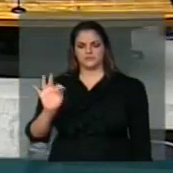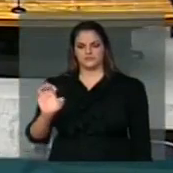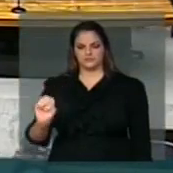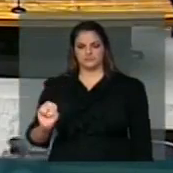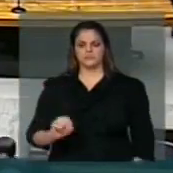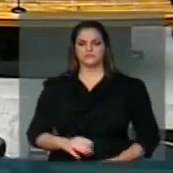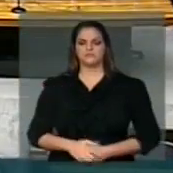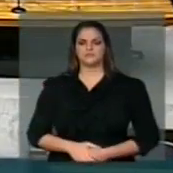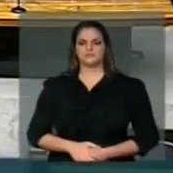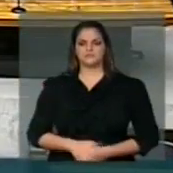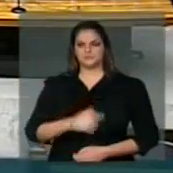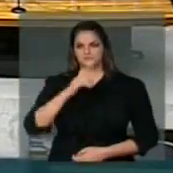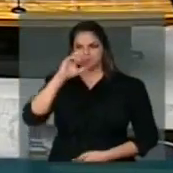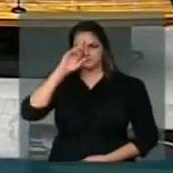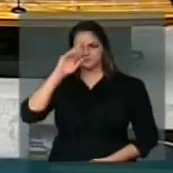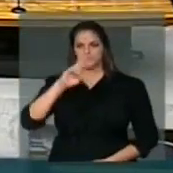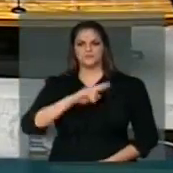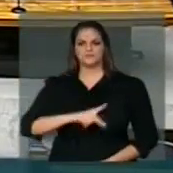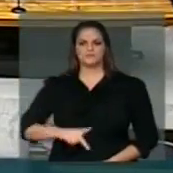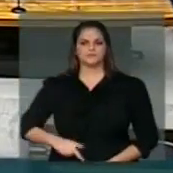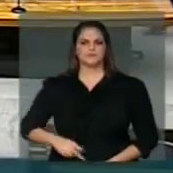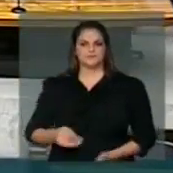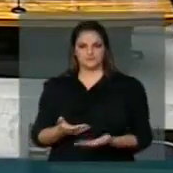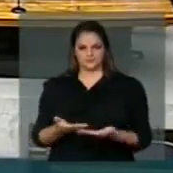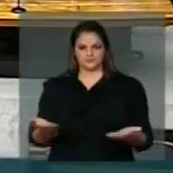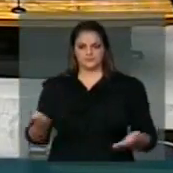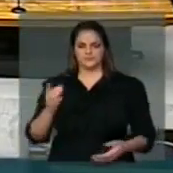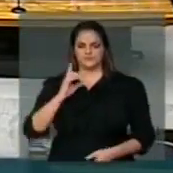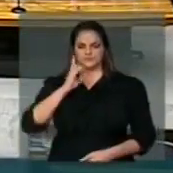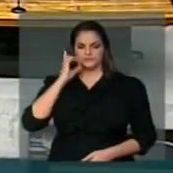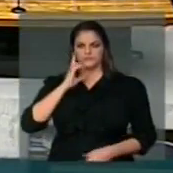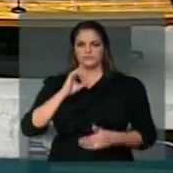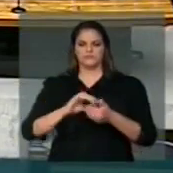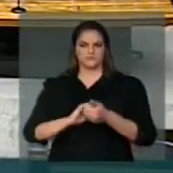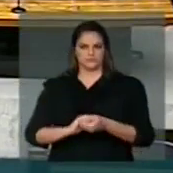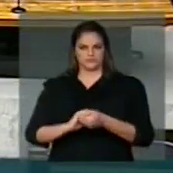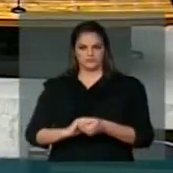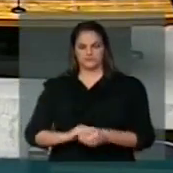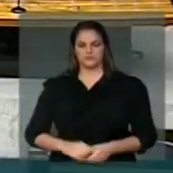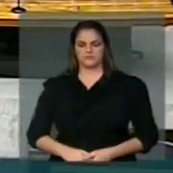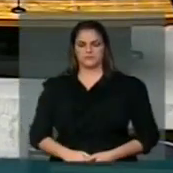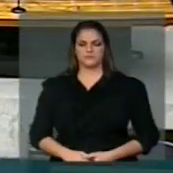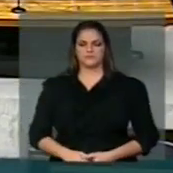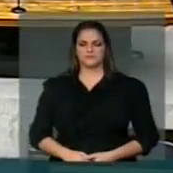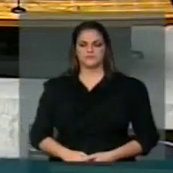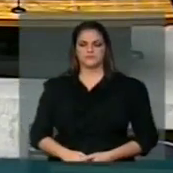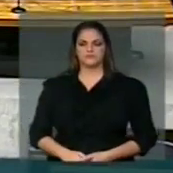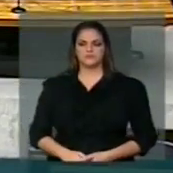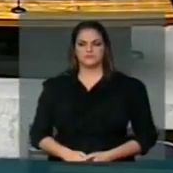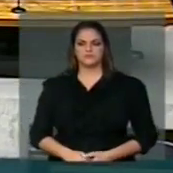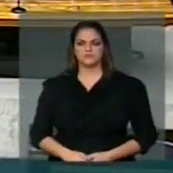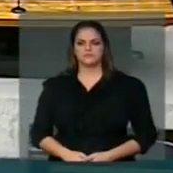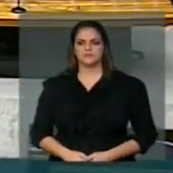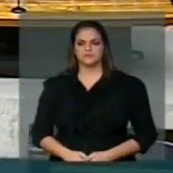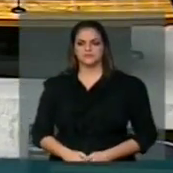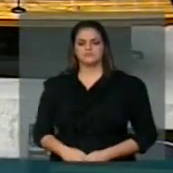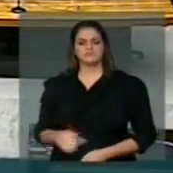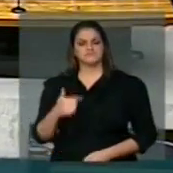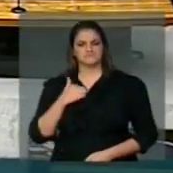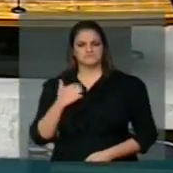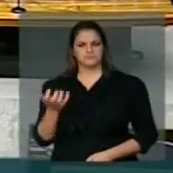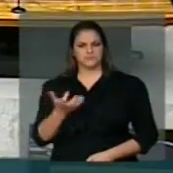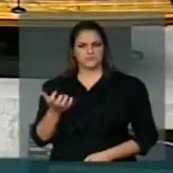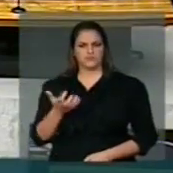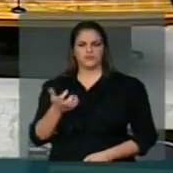Senhor presidente, senhores deputados, antes de mais nada, eu quero dizer que